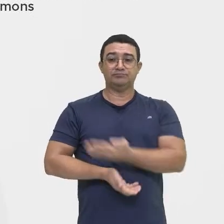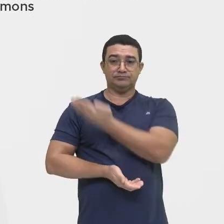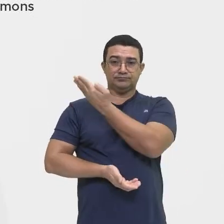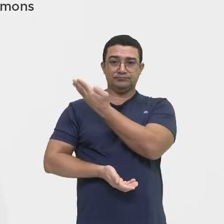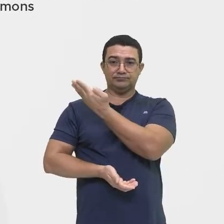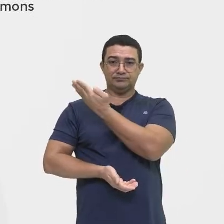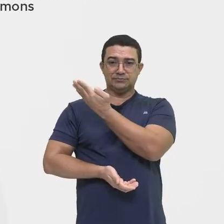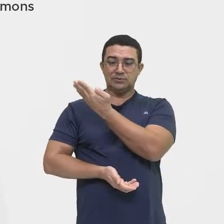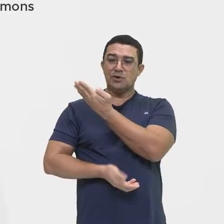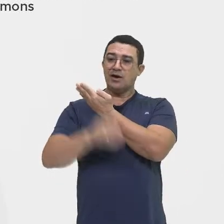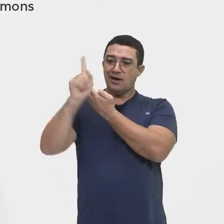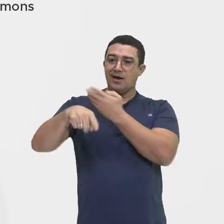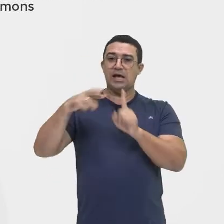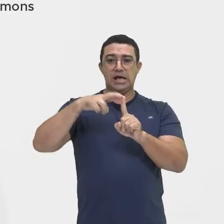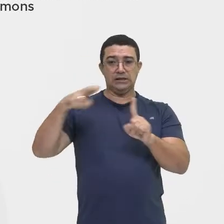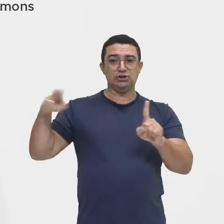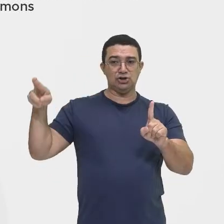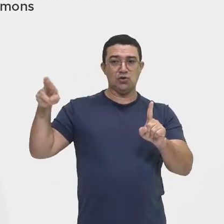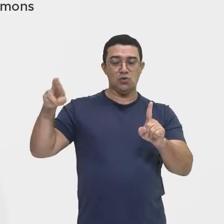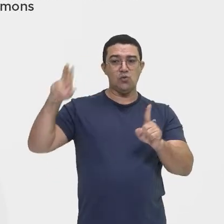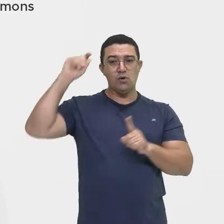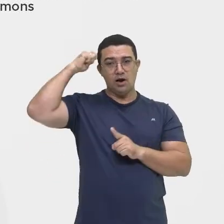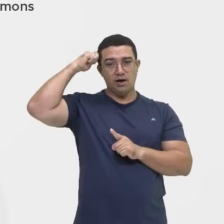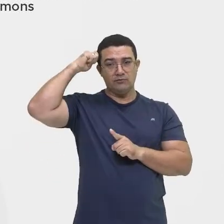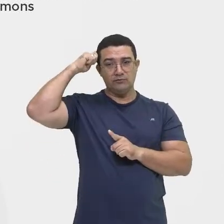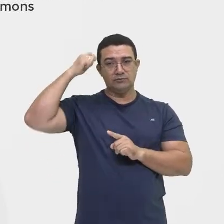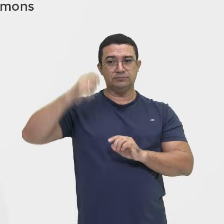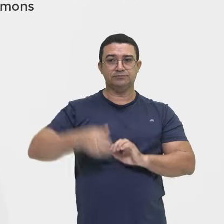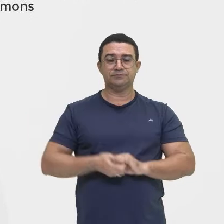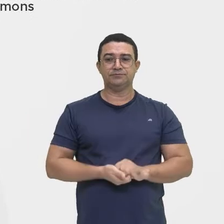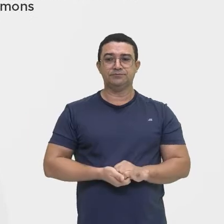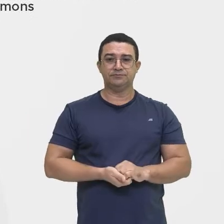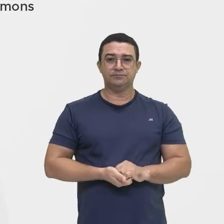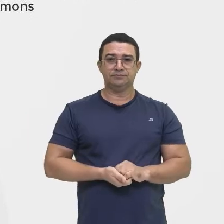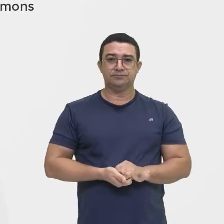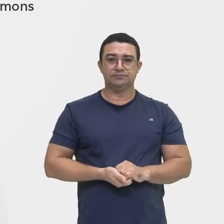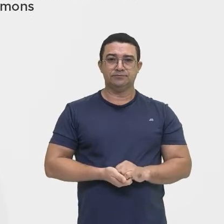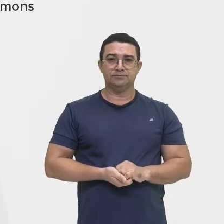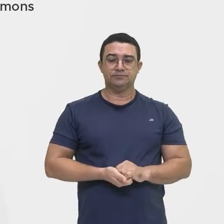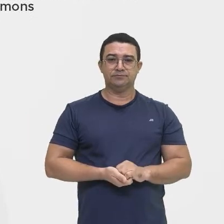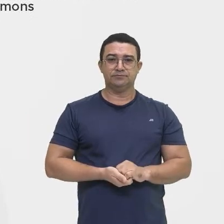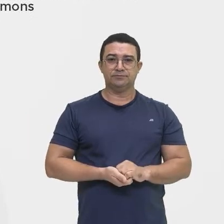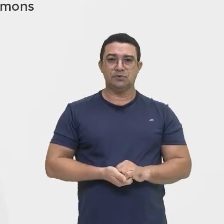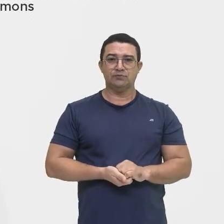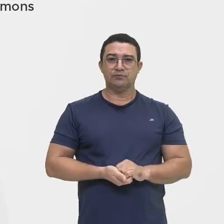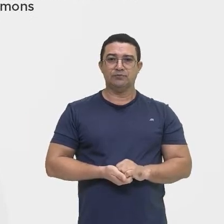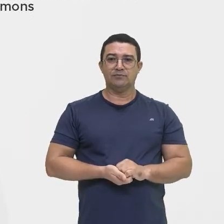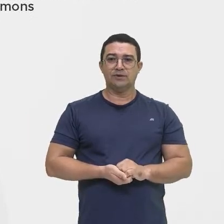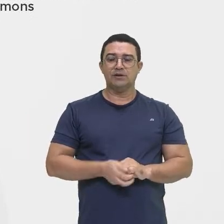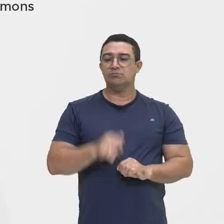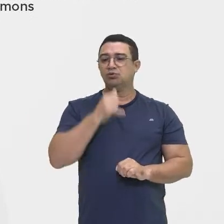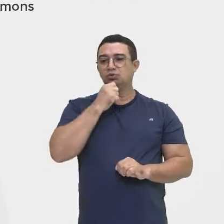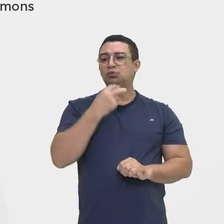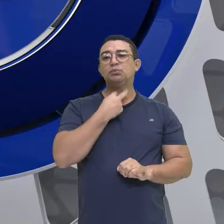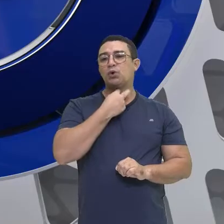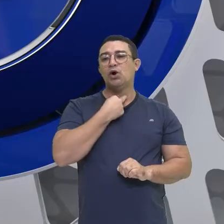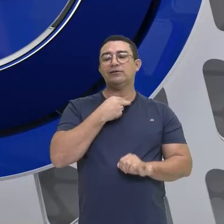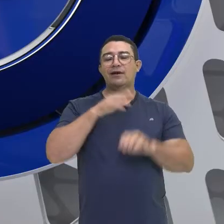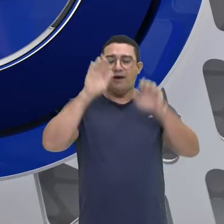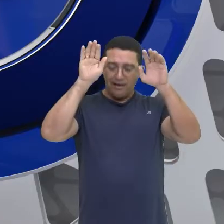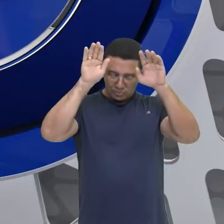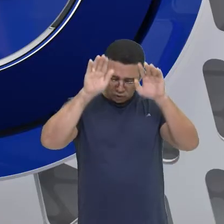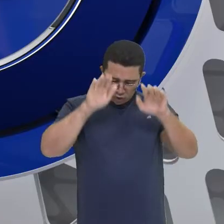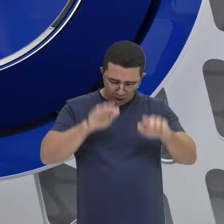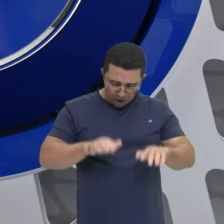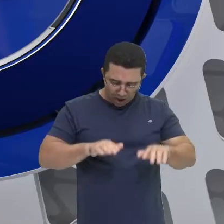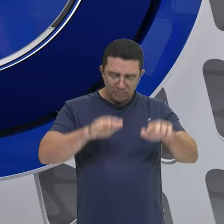a umbanda, a quimbanda e o catimbó. Então, como eles não podiam adorar os seus deuses, né, de uma